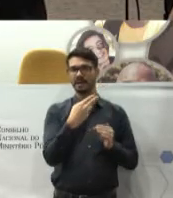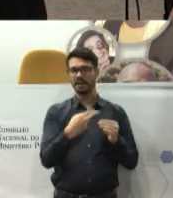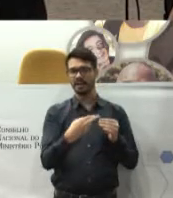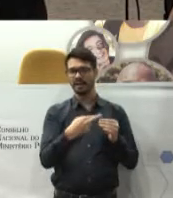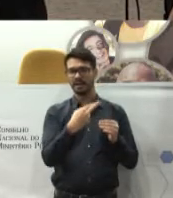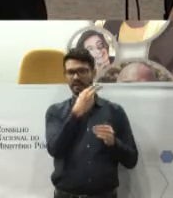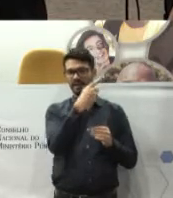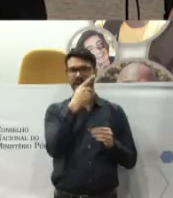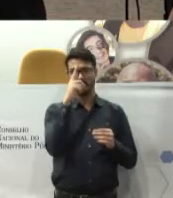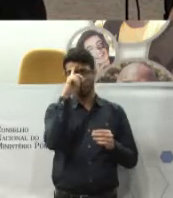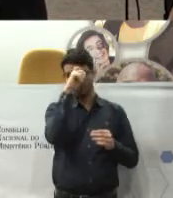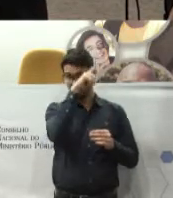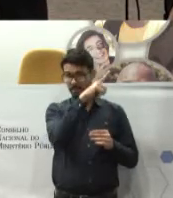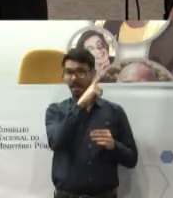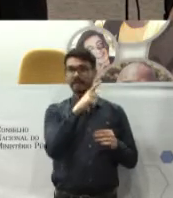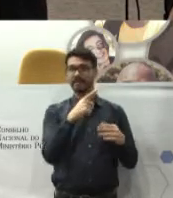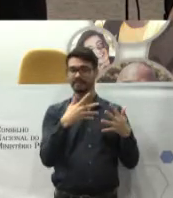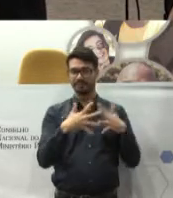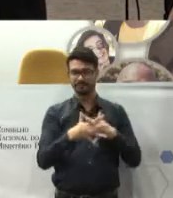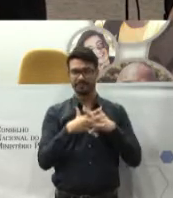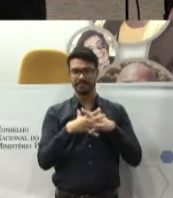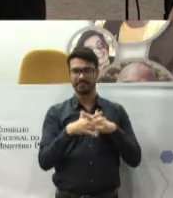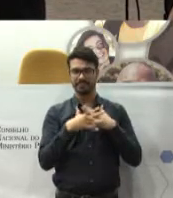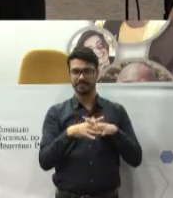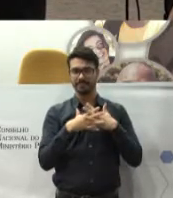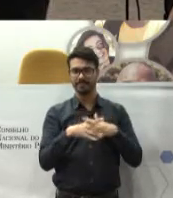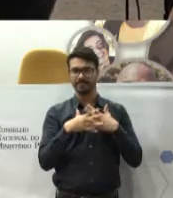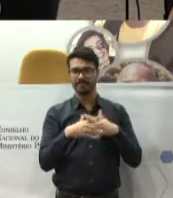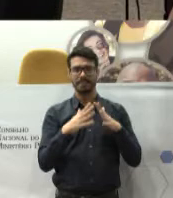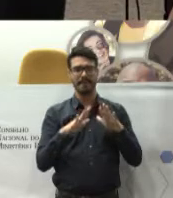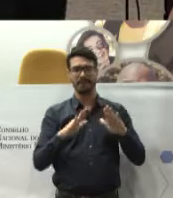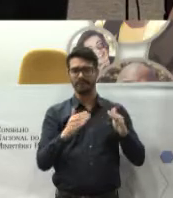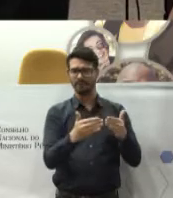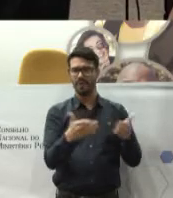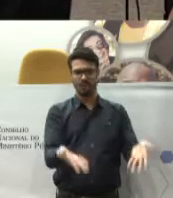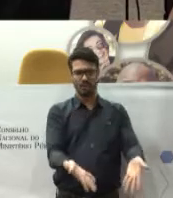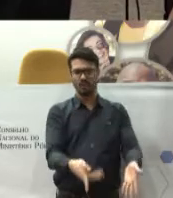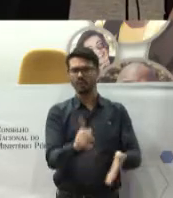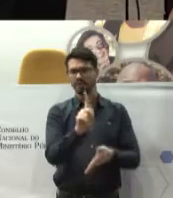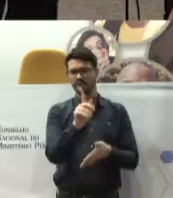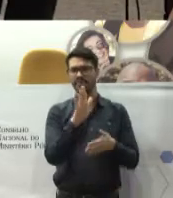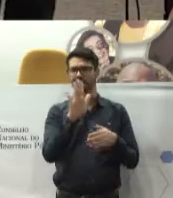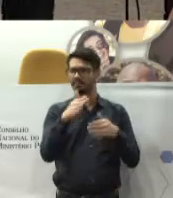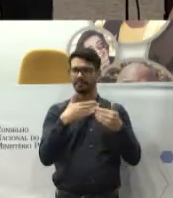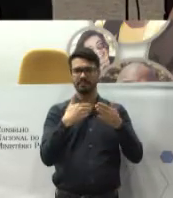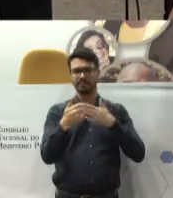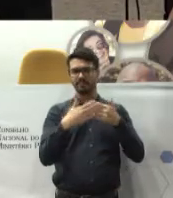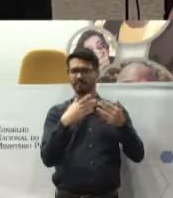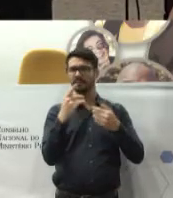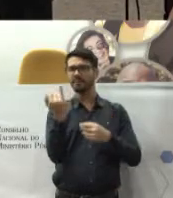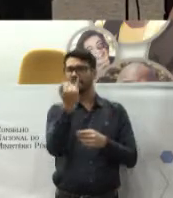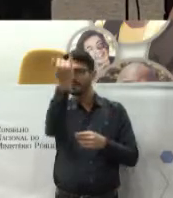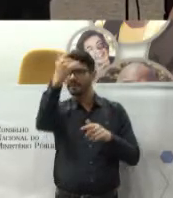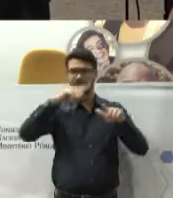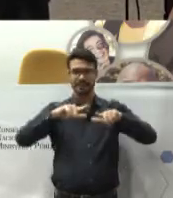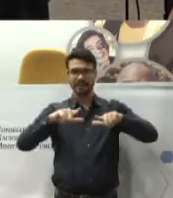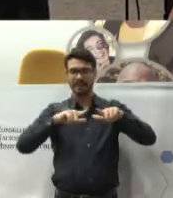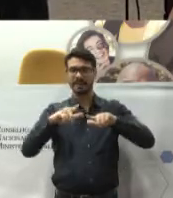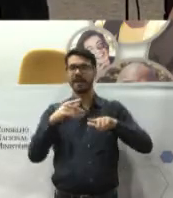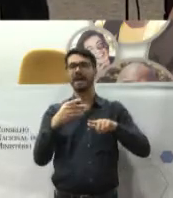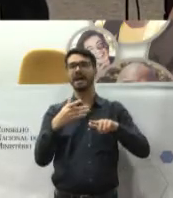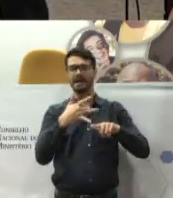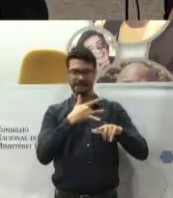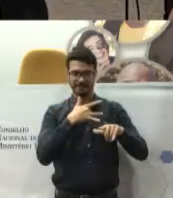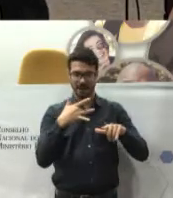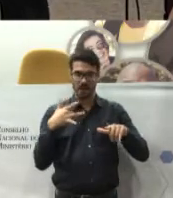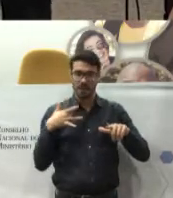e muito complexa, que não é o caso de a termos aqui. Mas, de qualquer forma, temos que trabalhar com a saúde, com a lógica